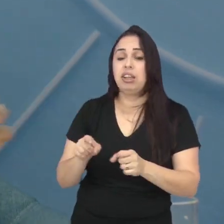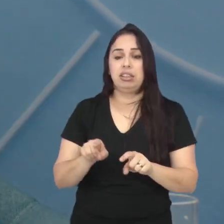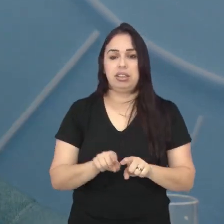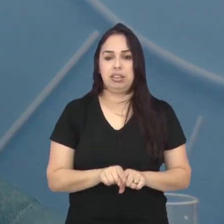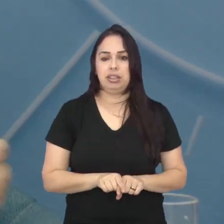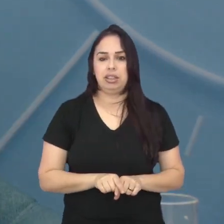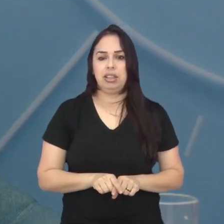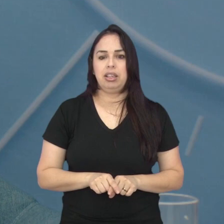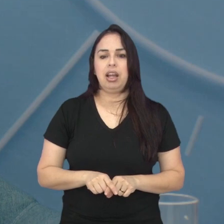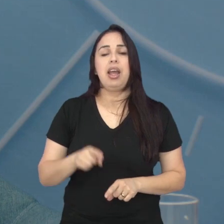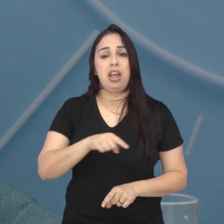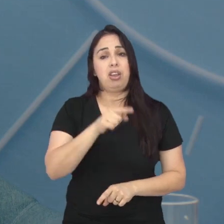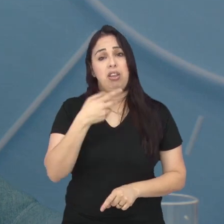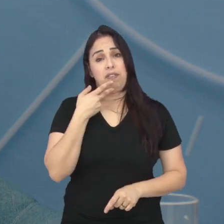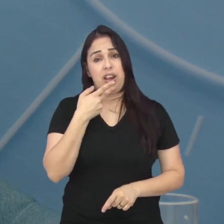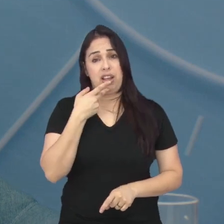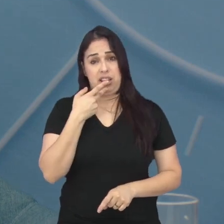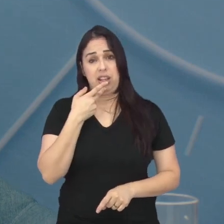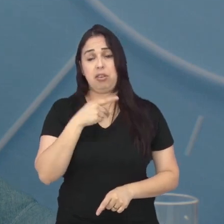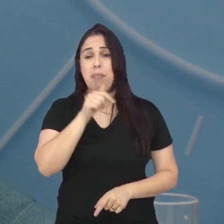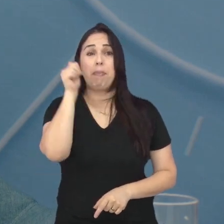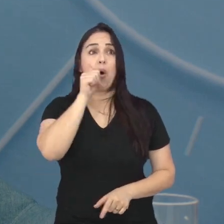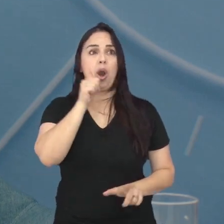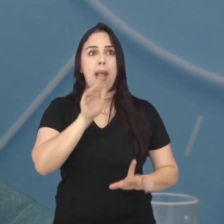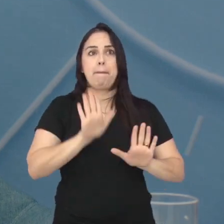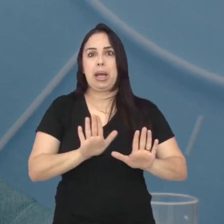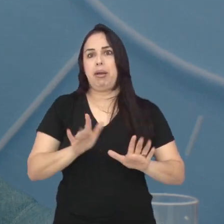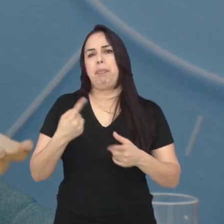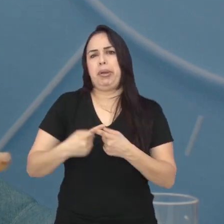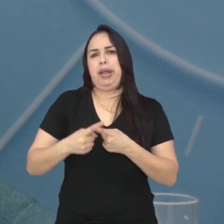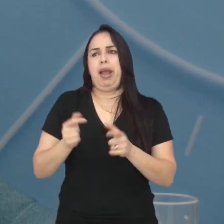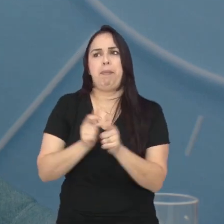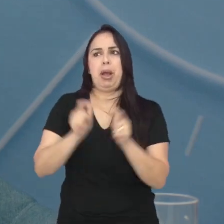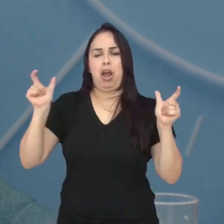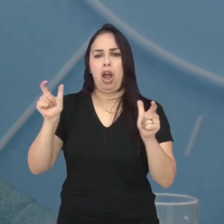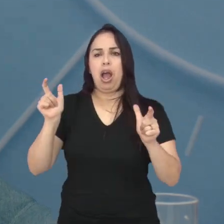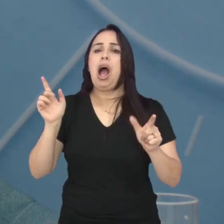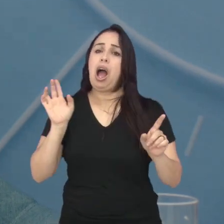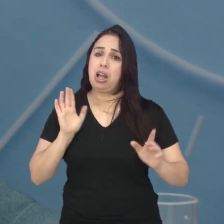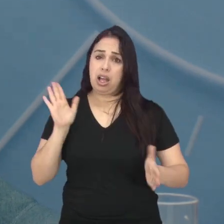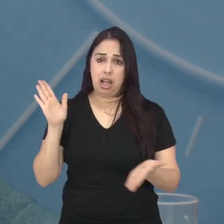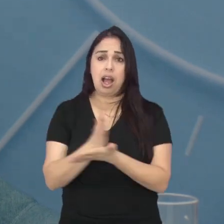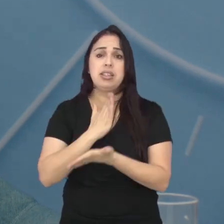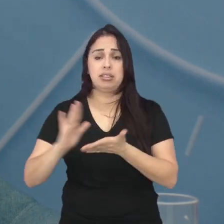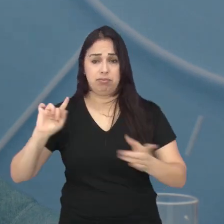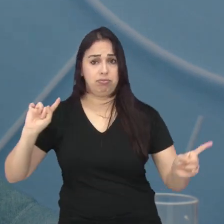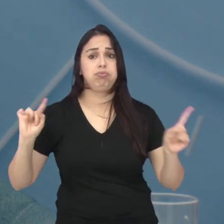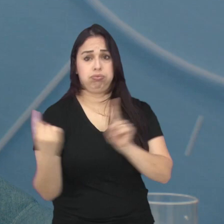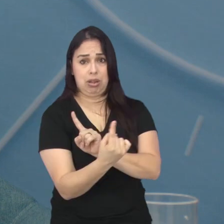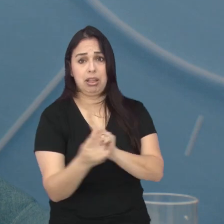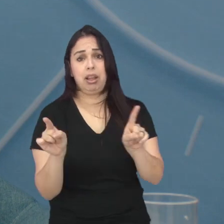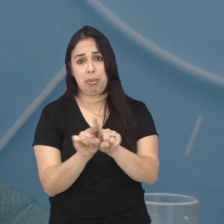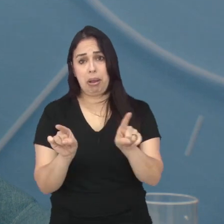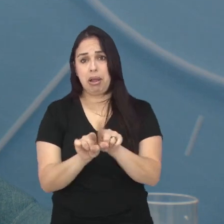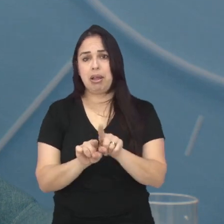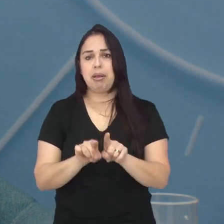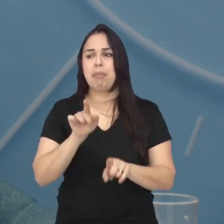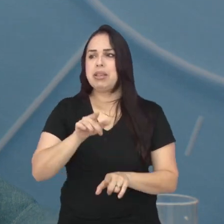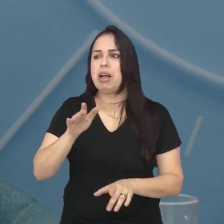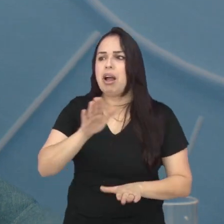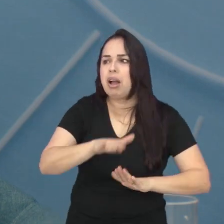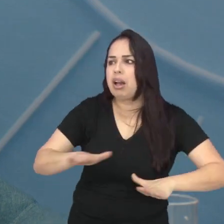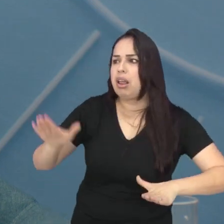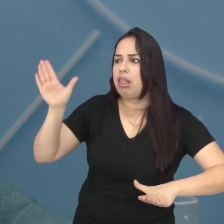ou, eu estou falando a mulher, porque é na maioria das vezes, tá? Mas também acontece o inverso. Mas a criança fica